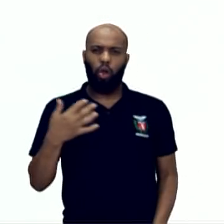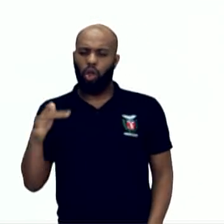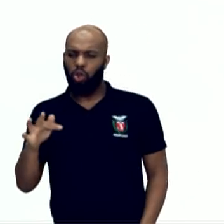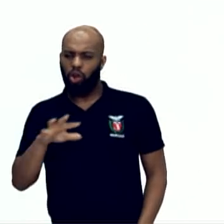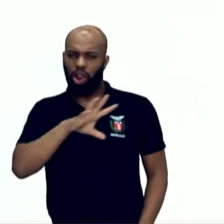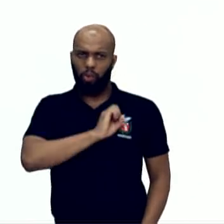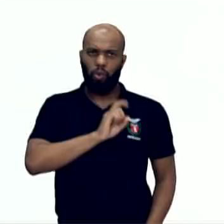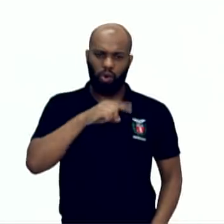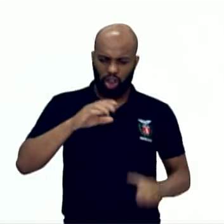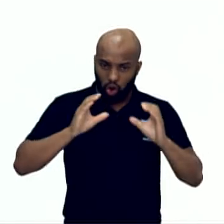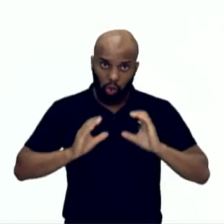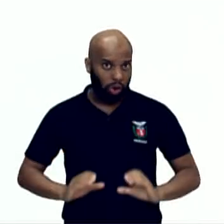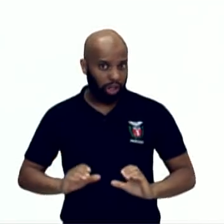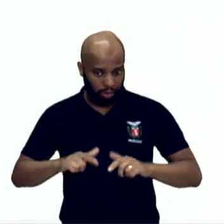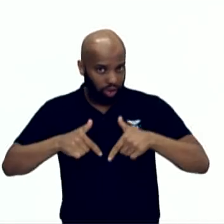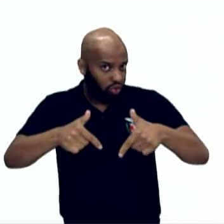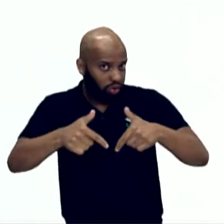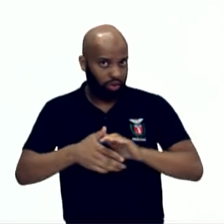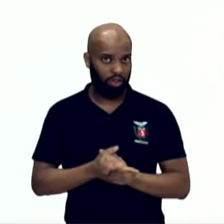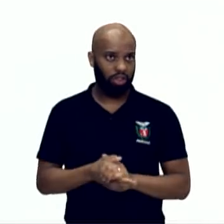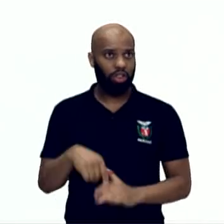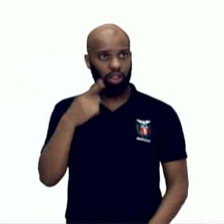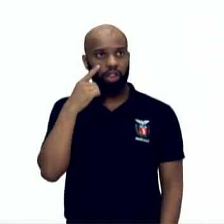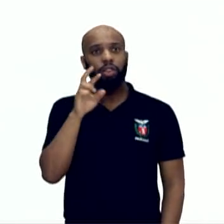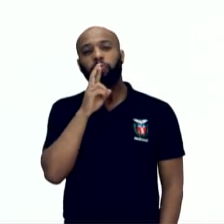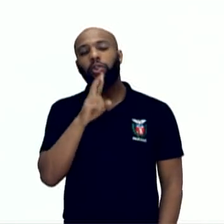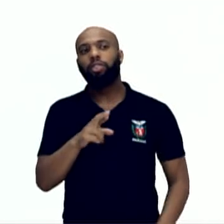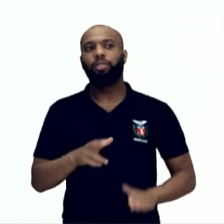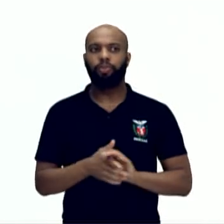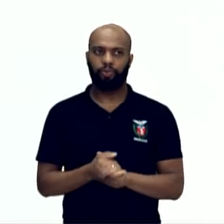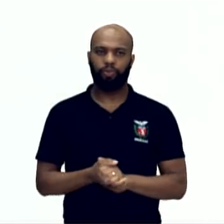comportamentos e atitudes? Vamos ver a resposta?